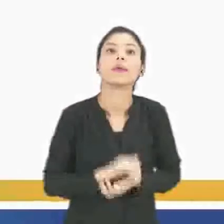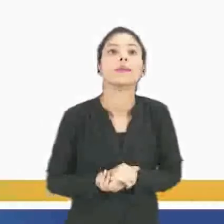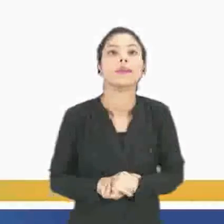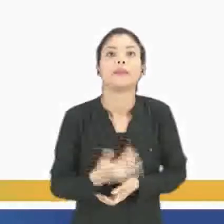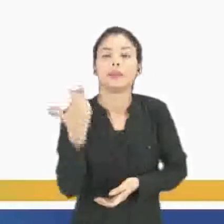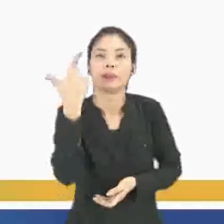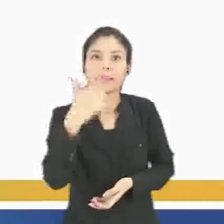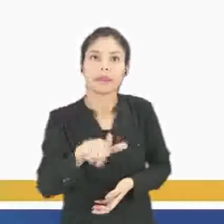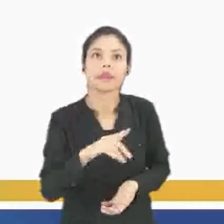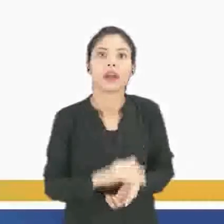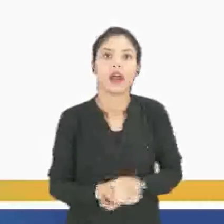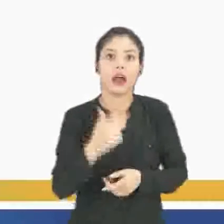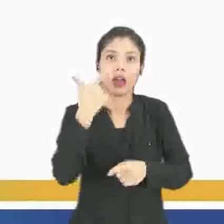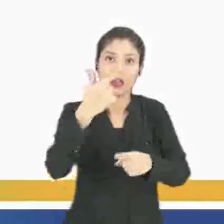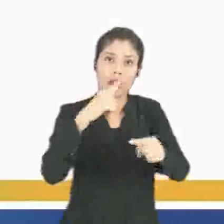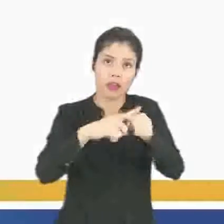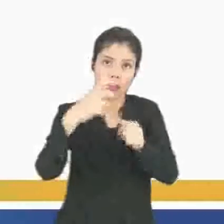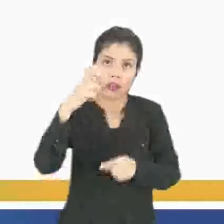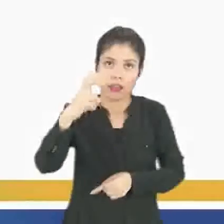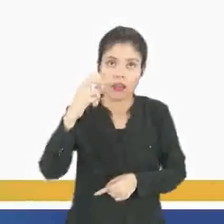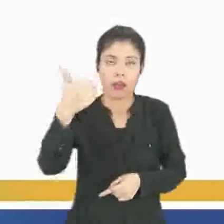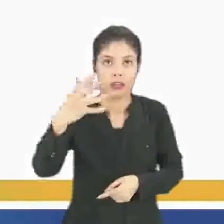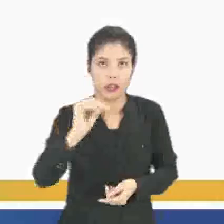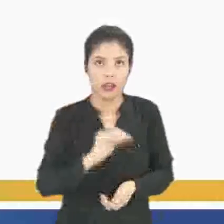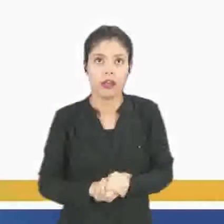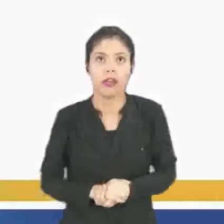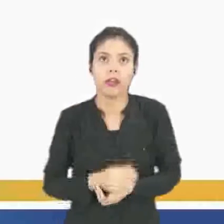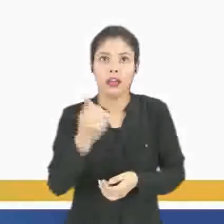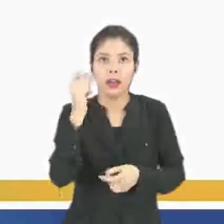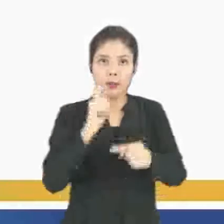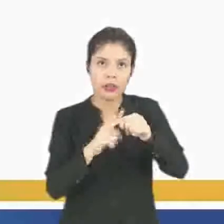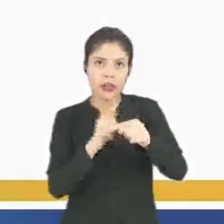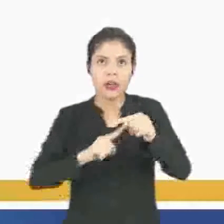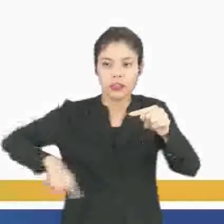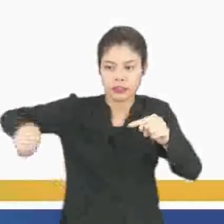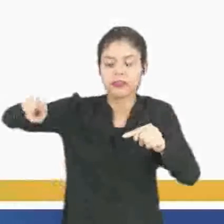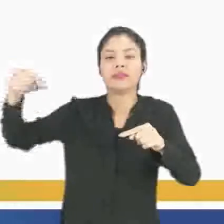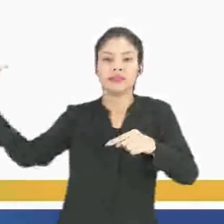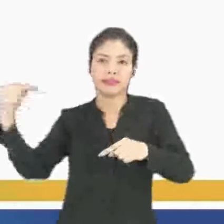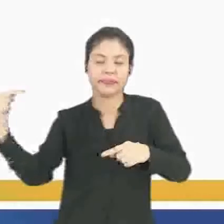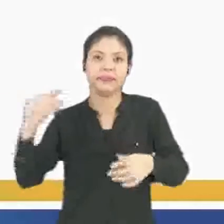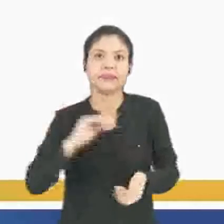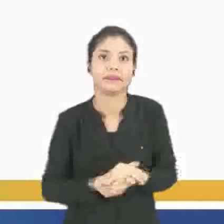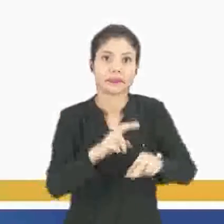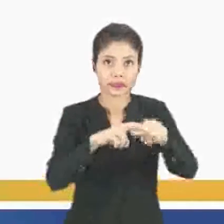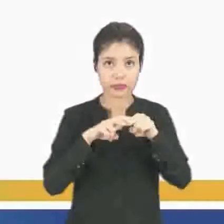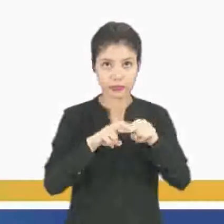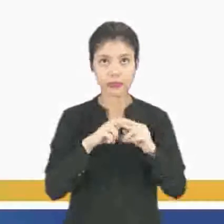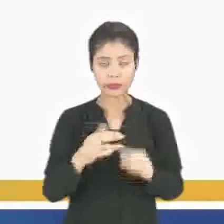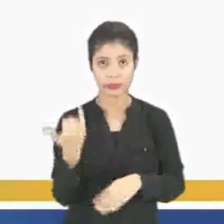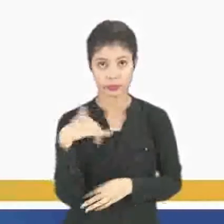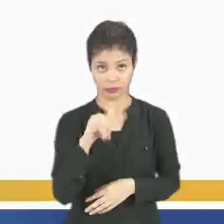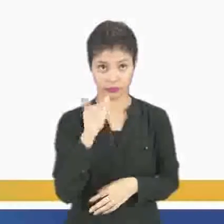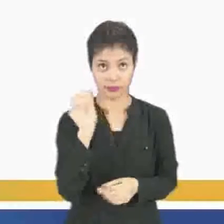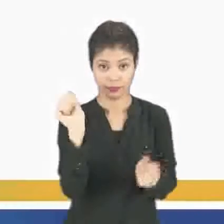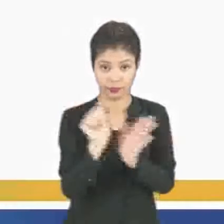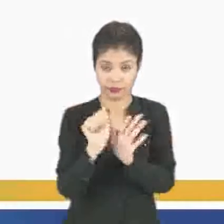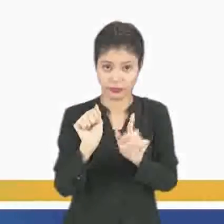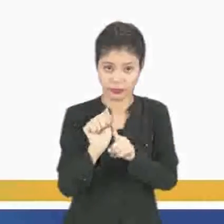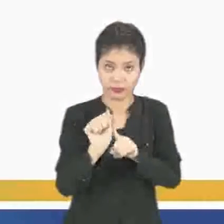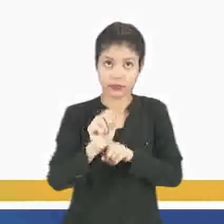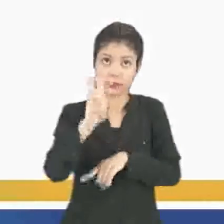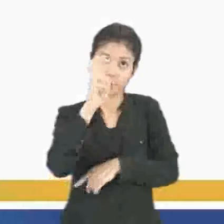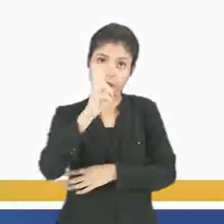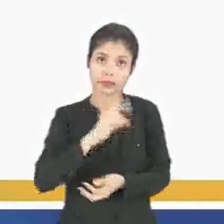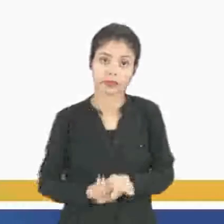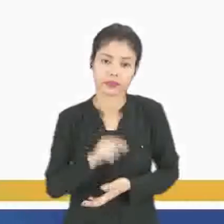repete. 2 vezes 5 é 10, e o 5 que está positivo passa para cá negativo. Então, por isso que o YA é 5.